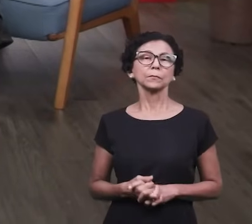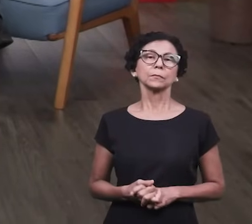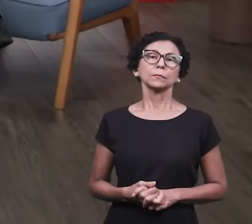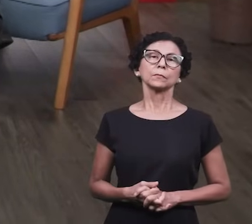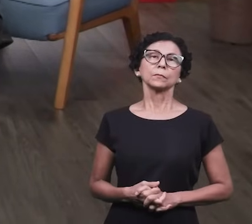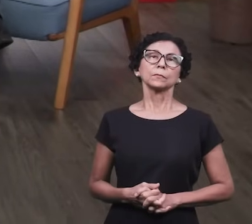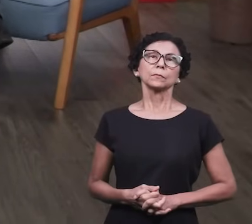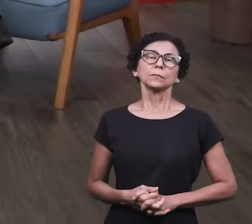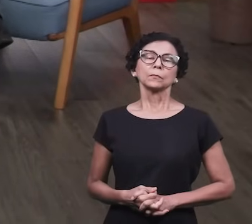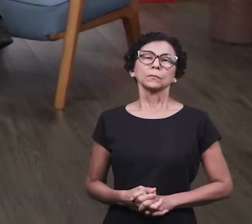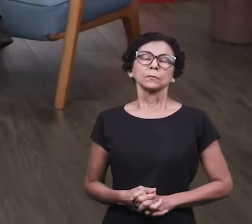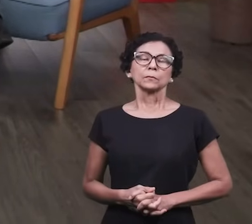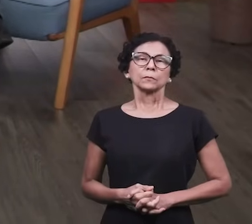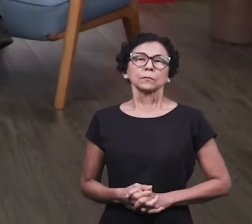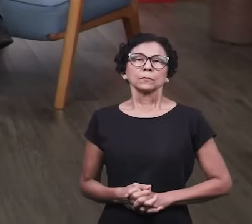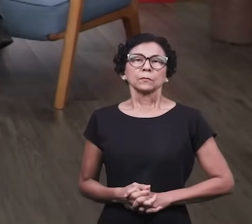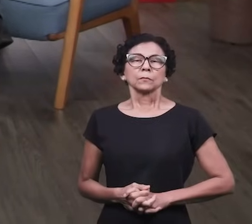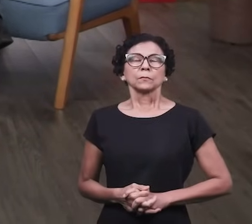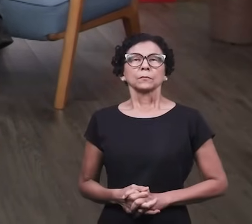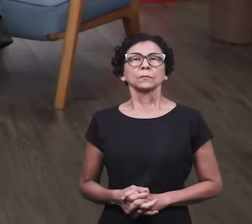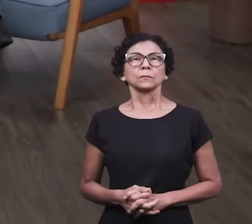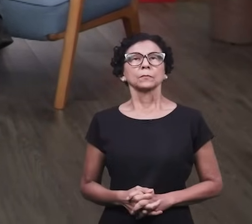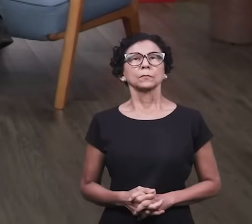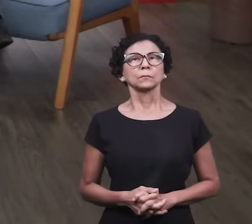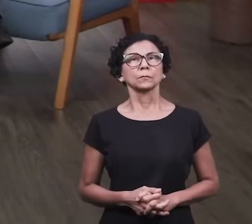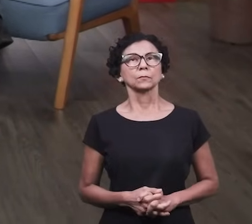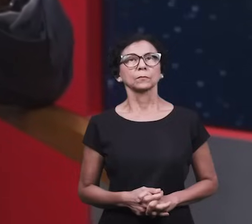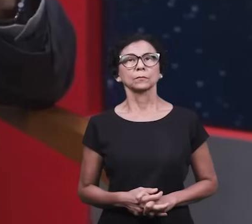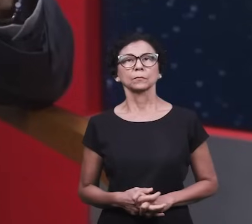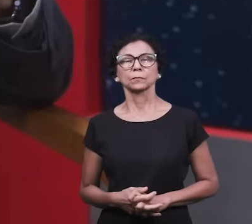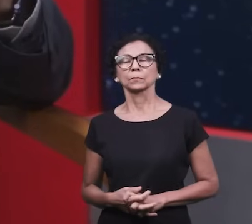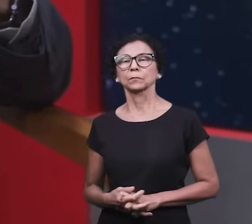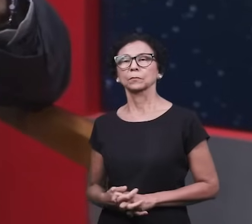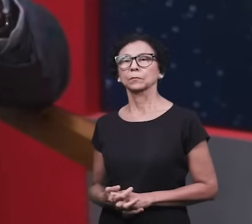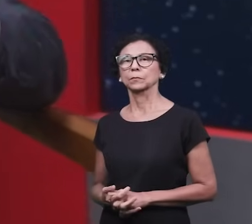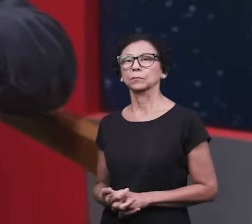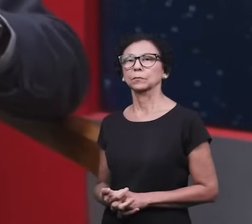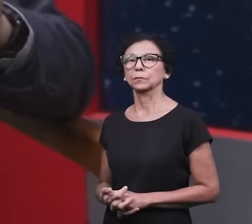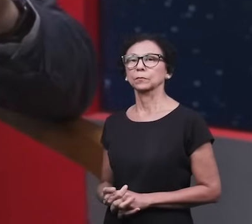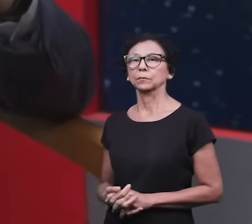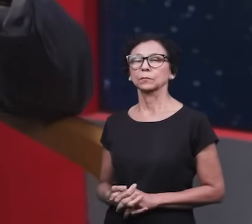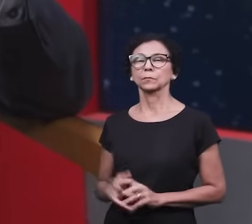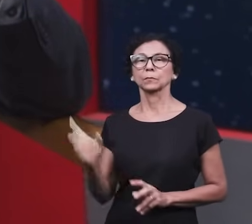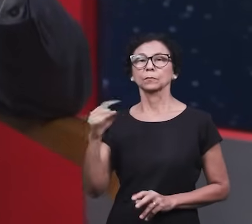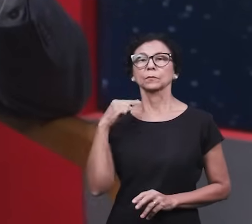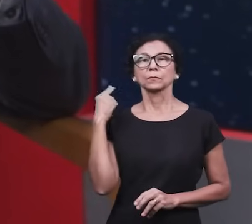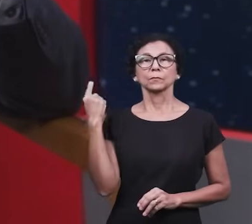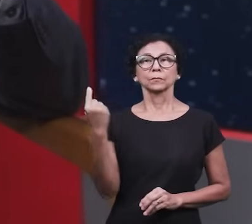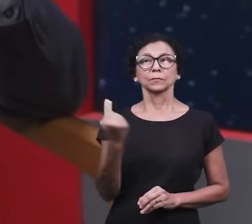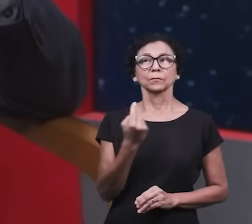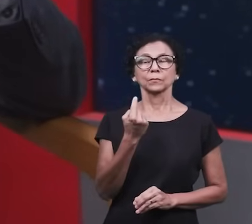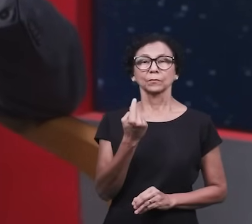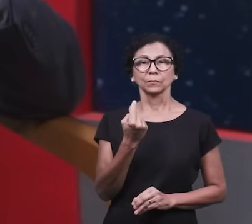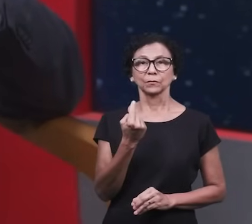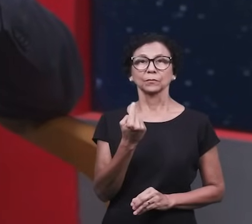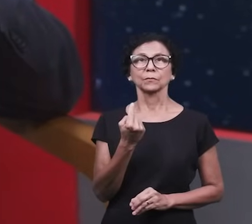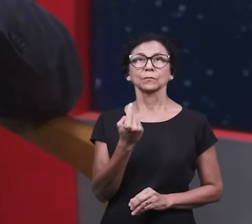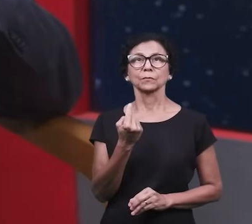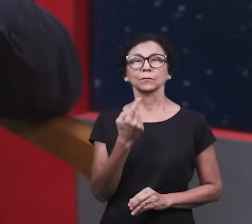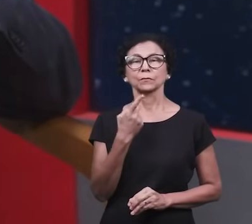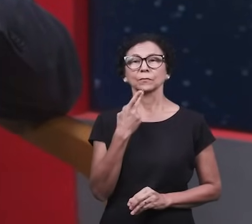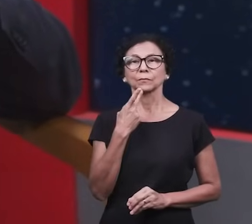questão é se nós que somos homens, pessoas, criaturas de Deus,